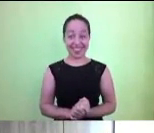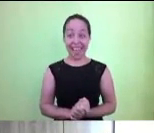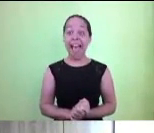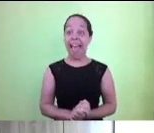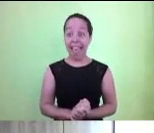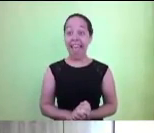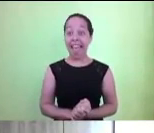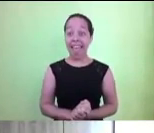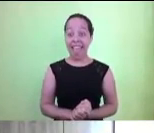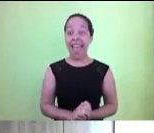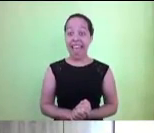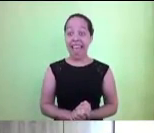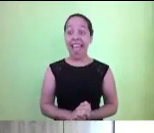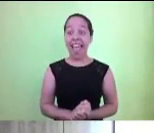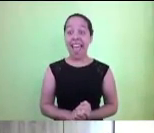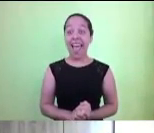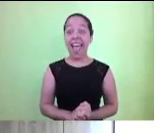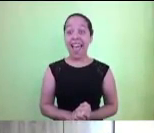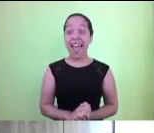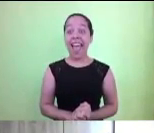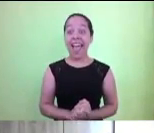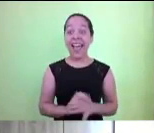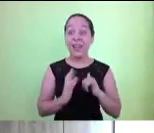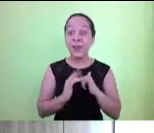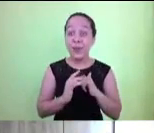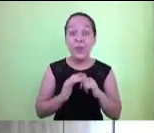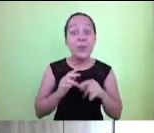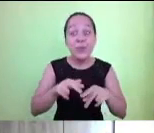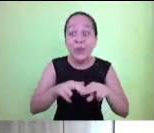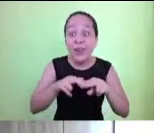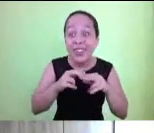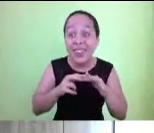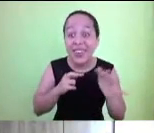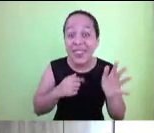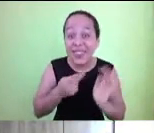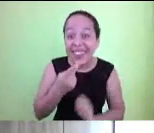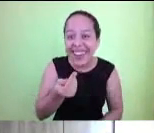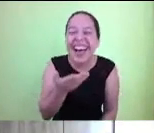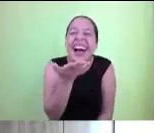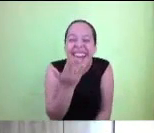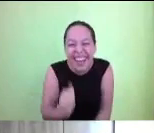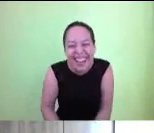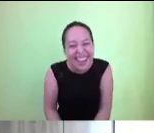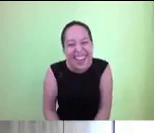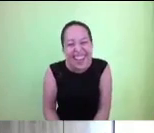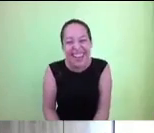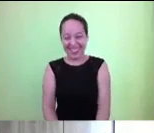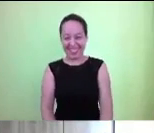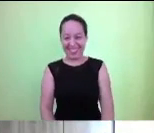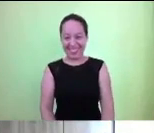Número da semente. Próximo código 079.